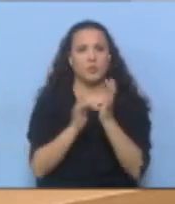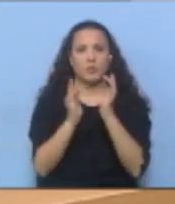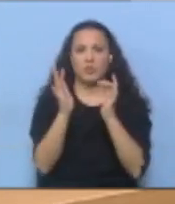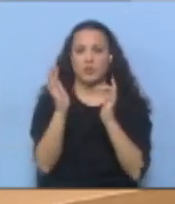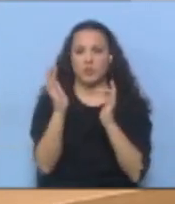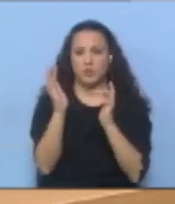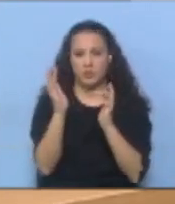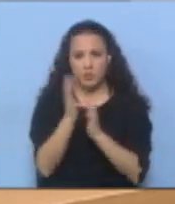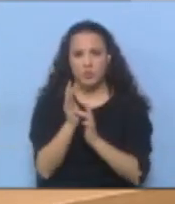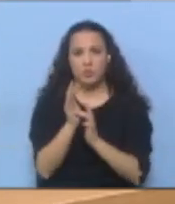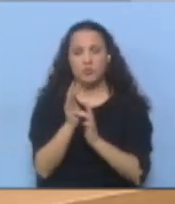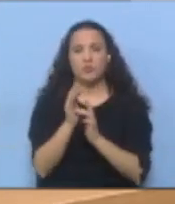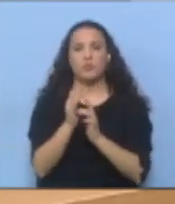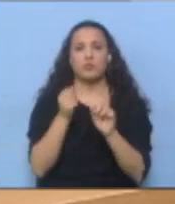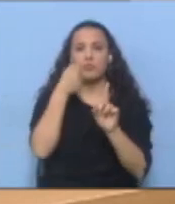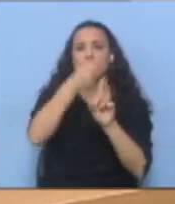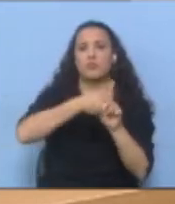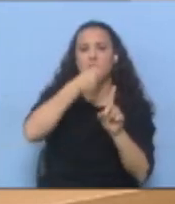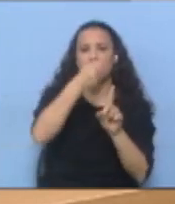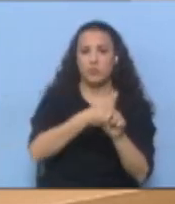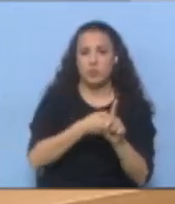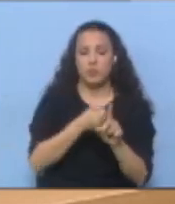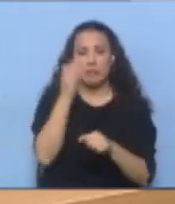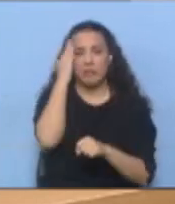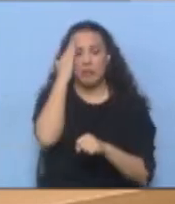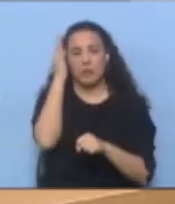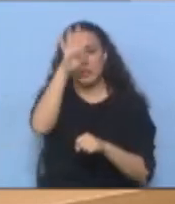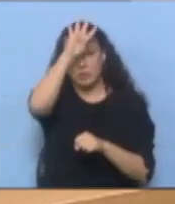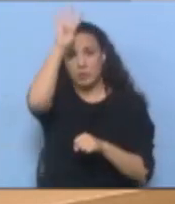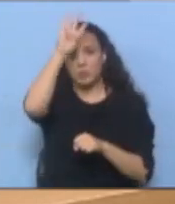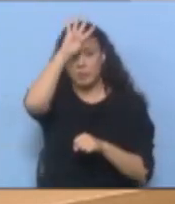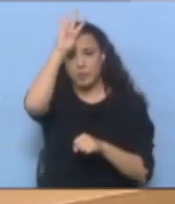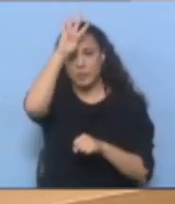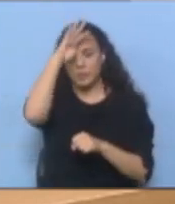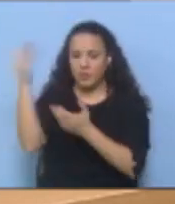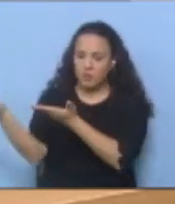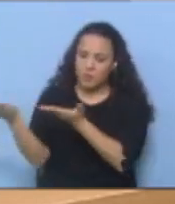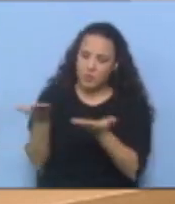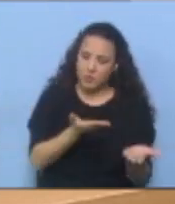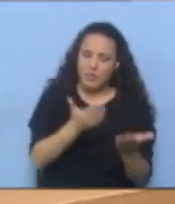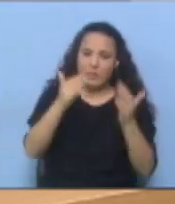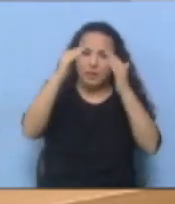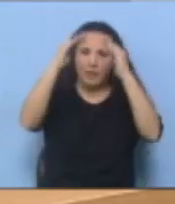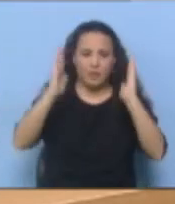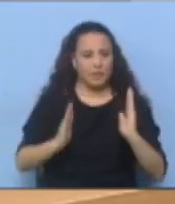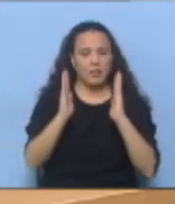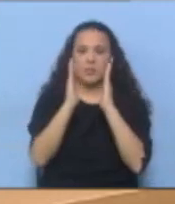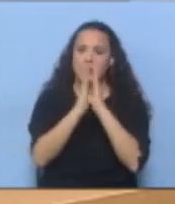e, portanto, eu acho que o Papa convida a própria Igreja a dinamizar, digamos,